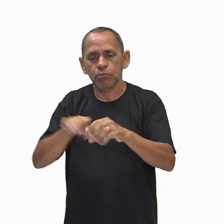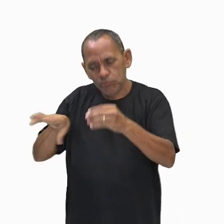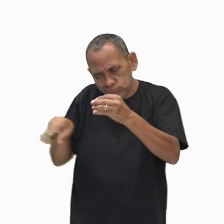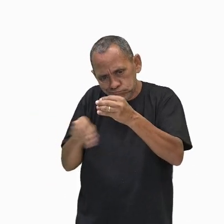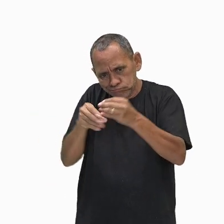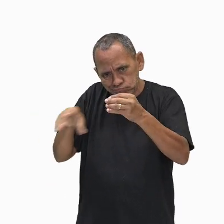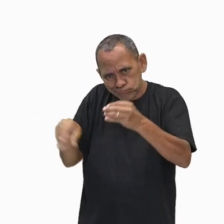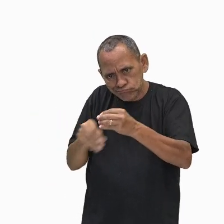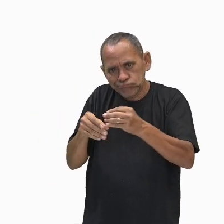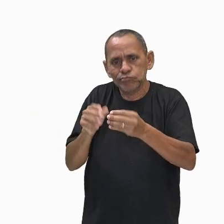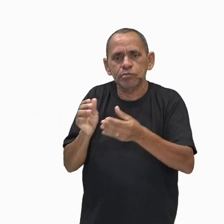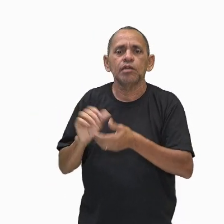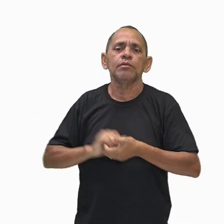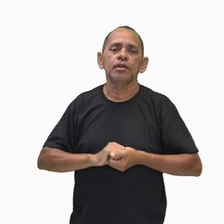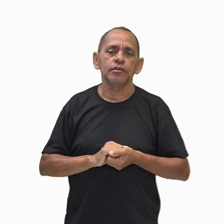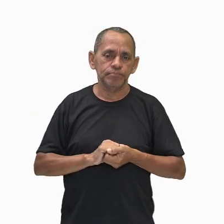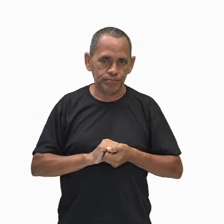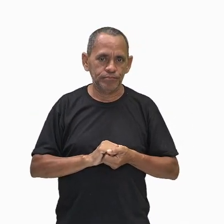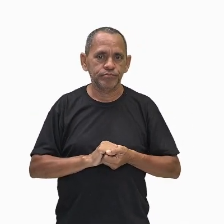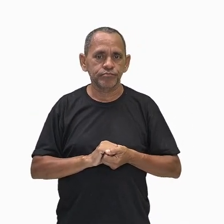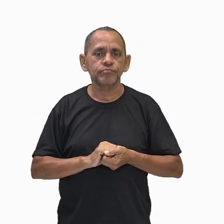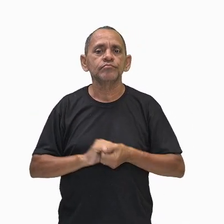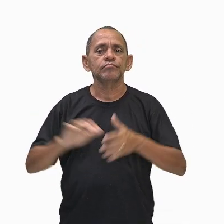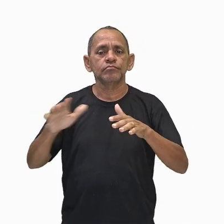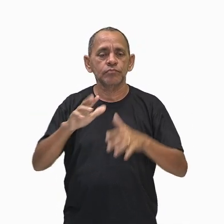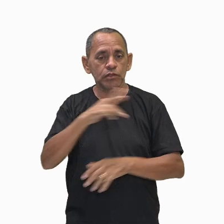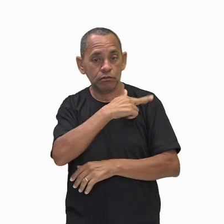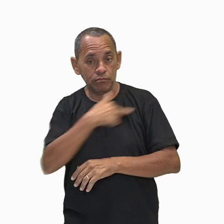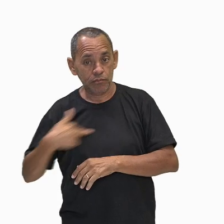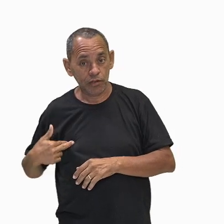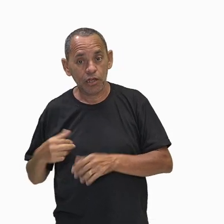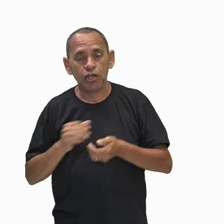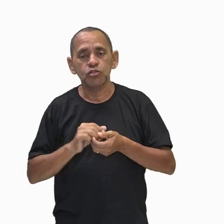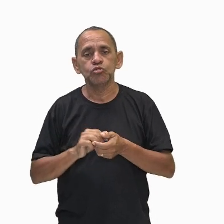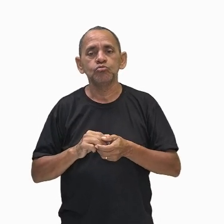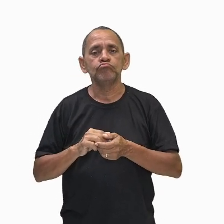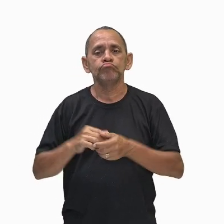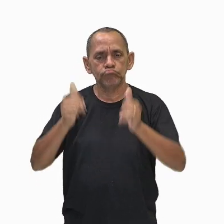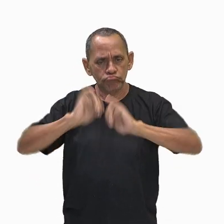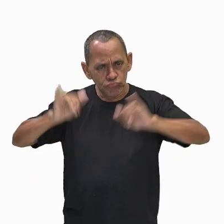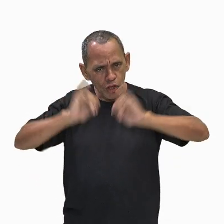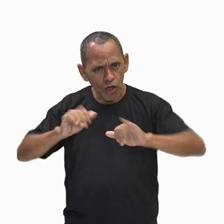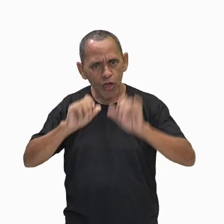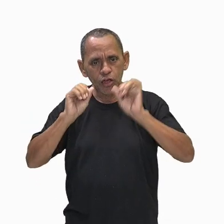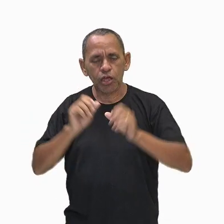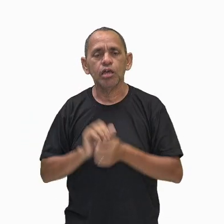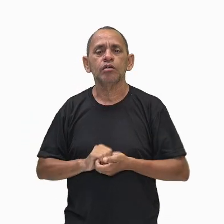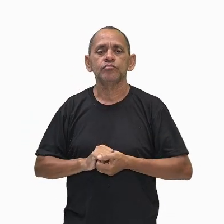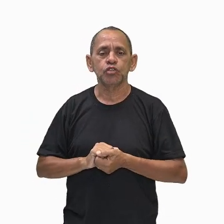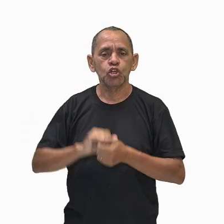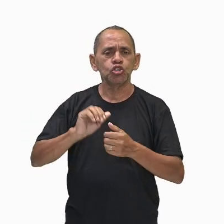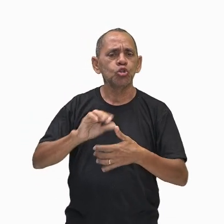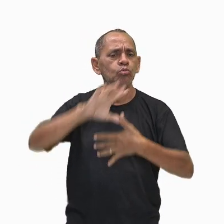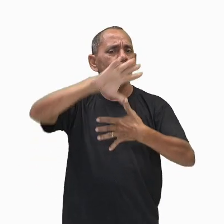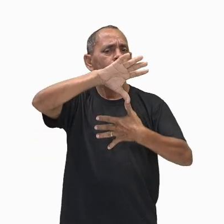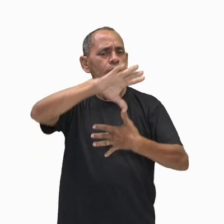o Manifesto Republicano. O movimento declarava: somos da América e queremos